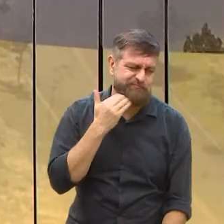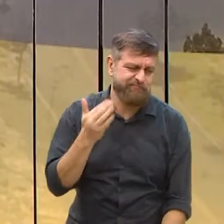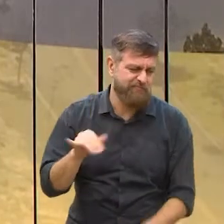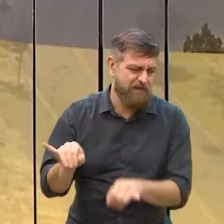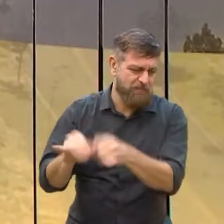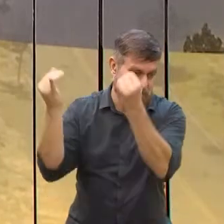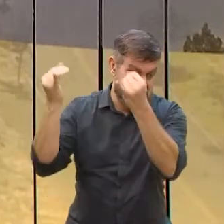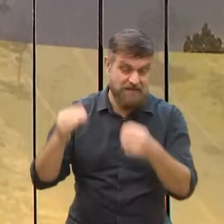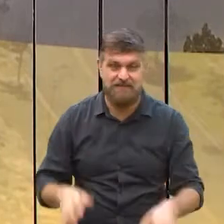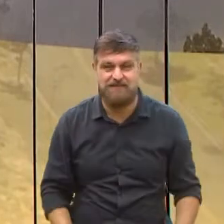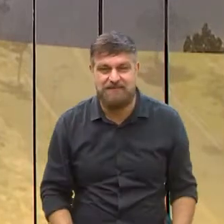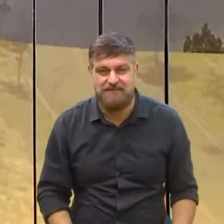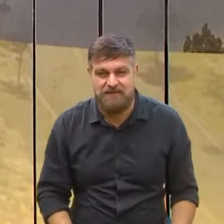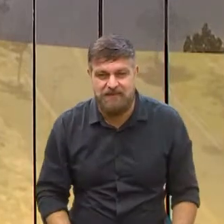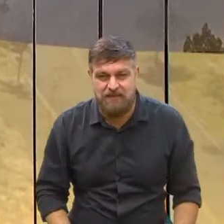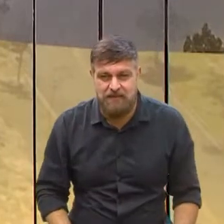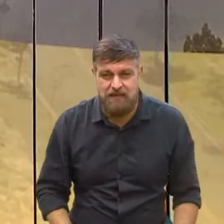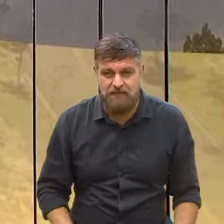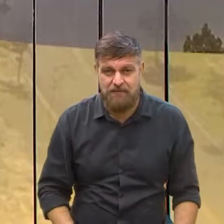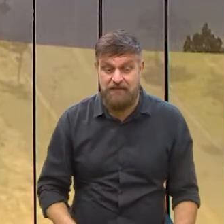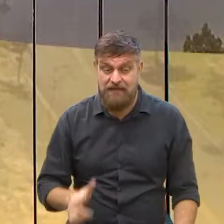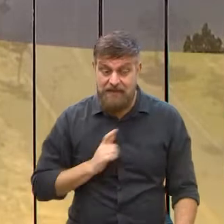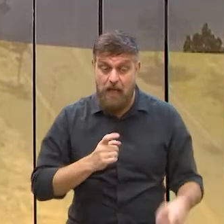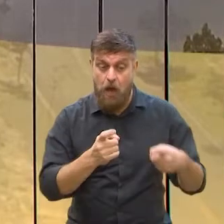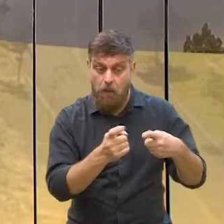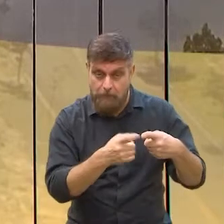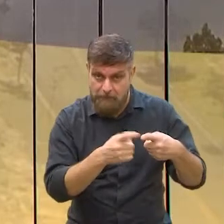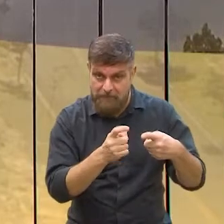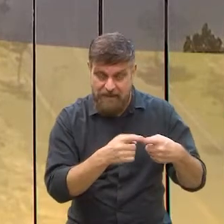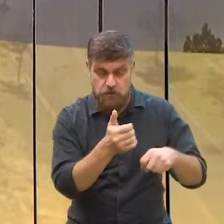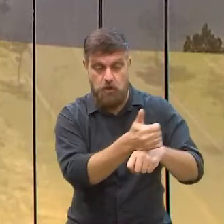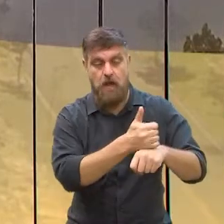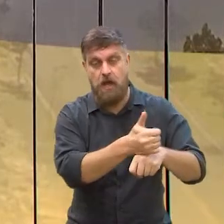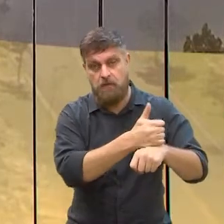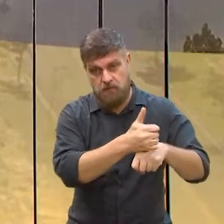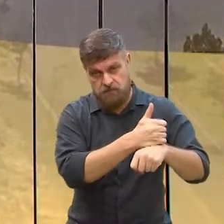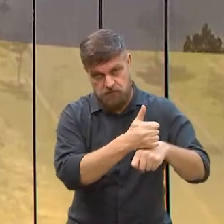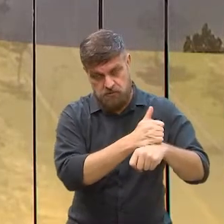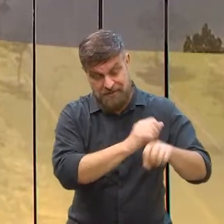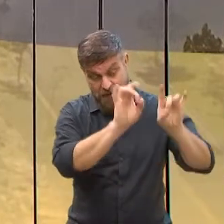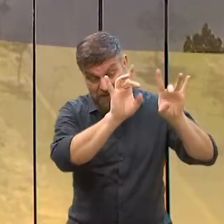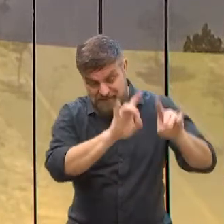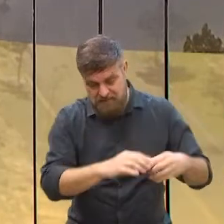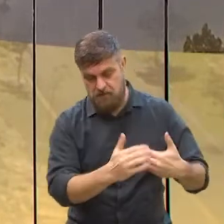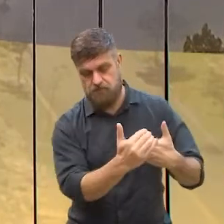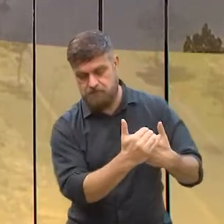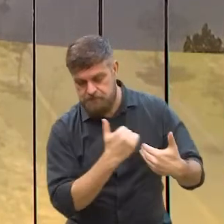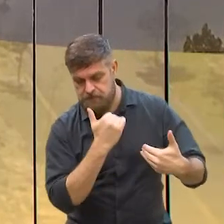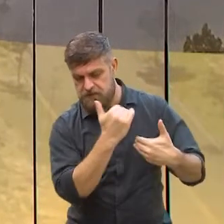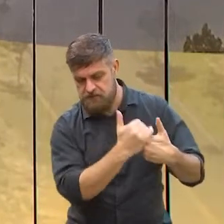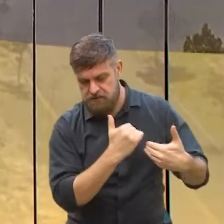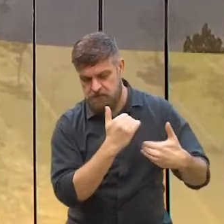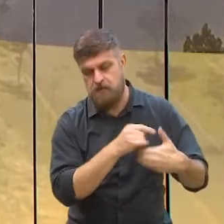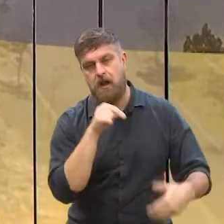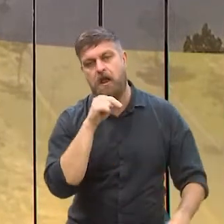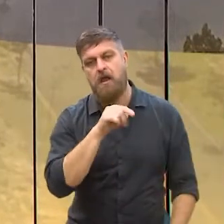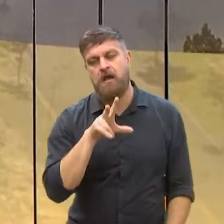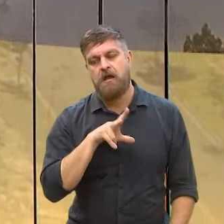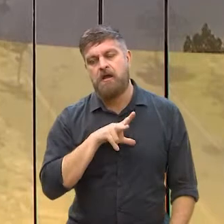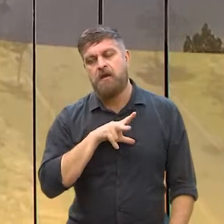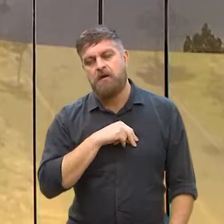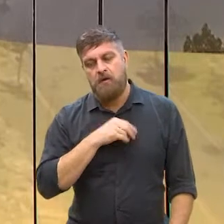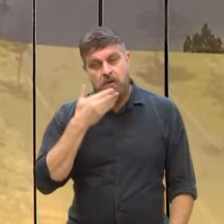Então, uma consulta, uma orientação de um profissional específico dessa área sempre vai trazer